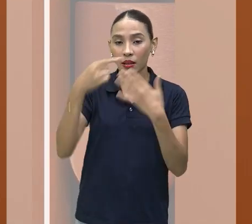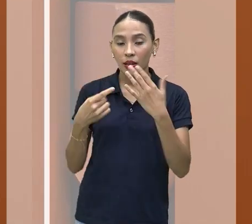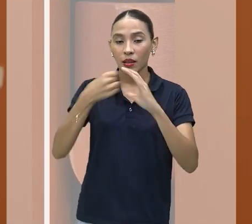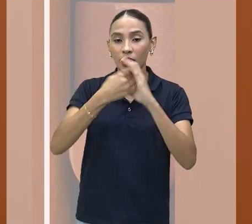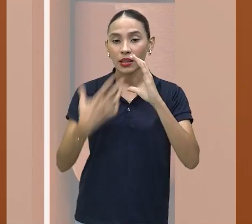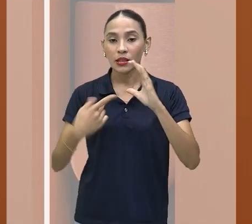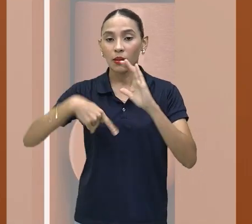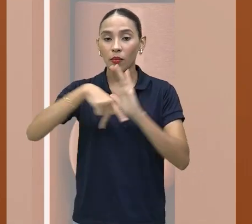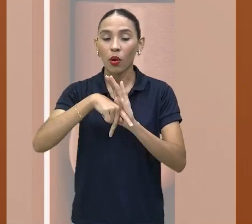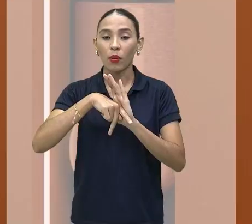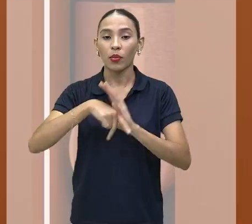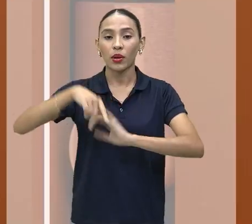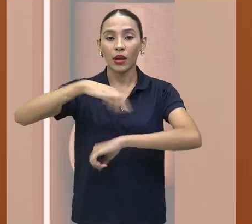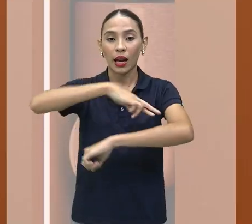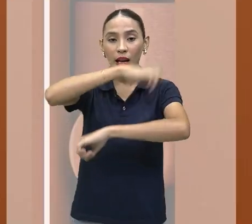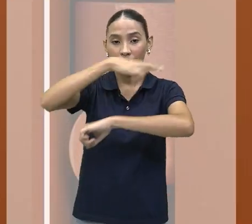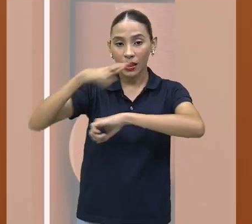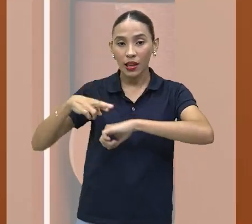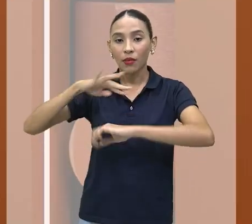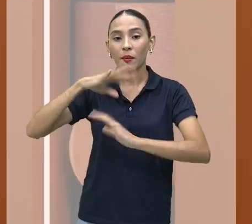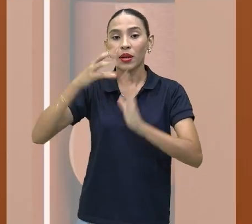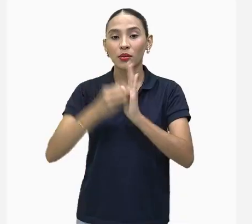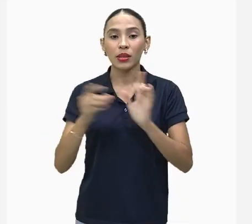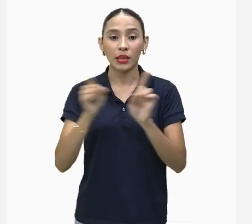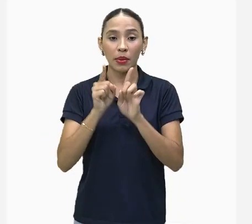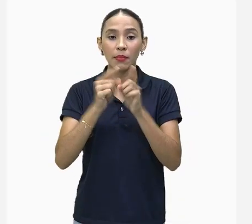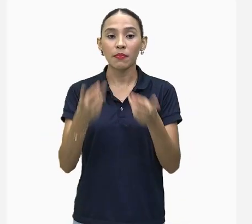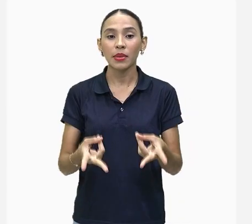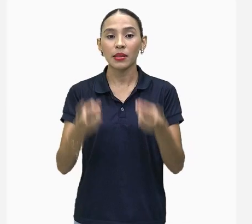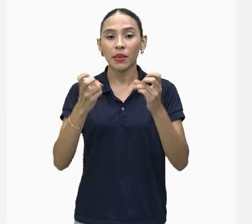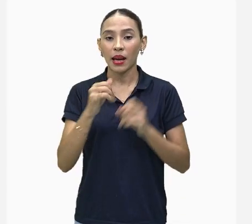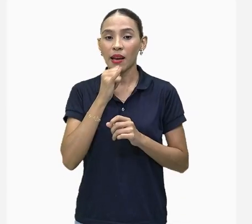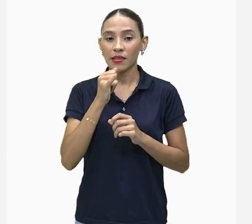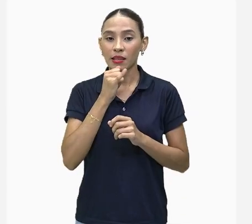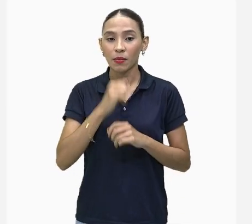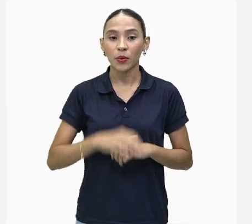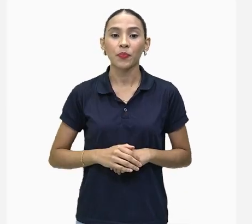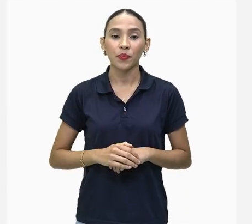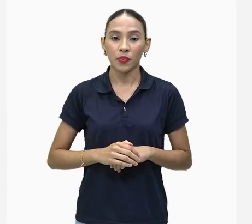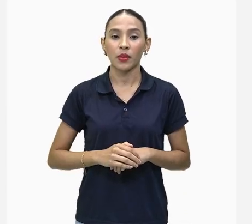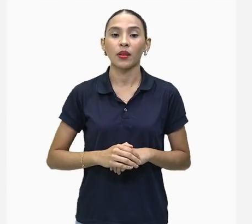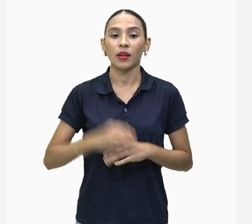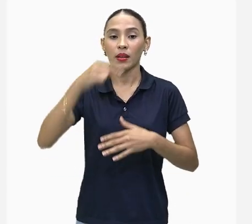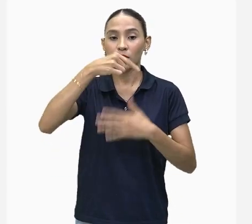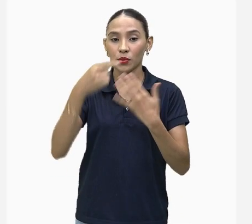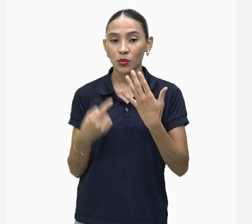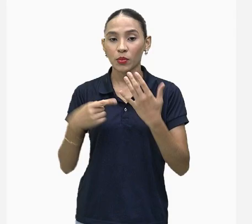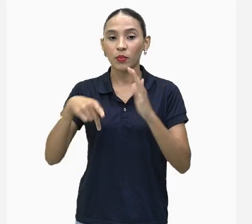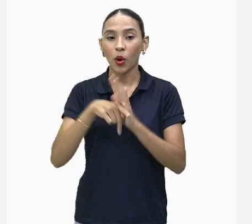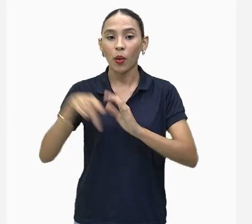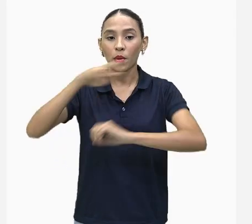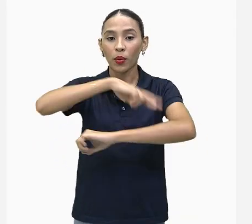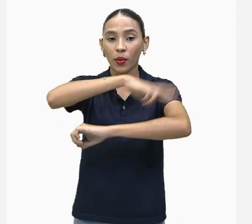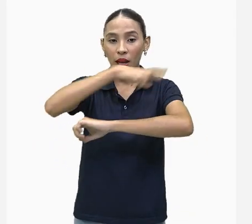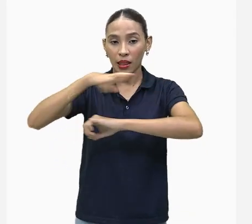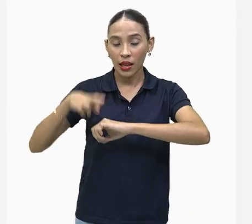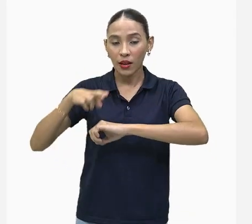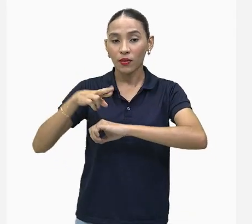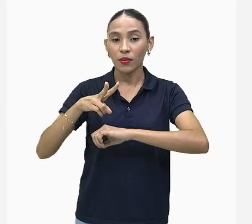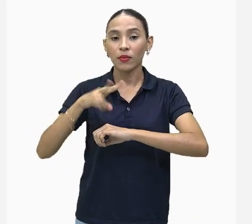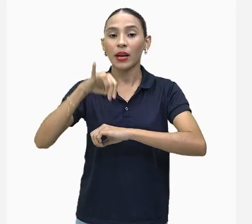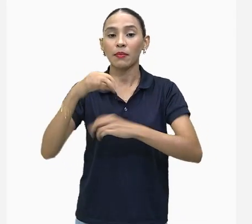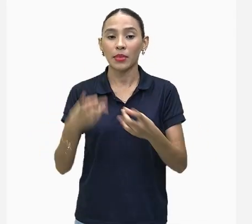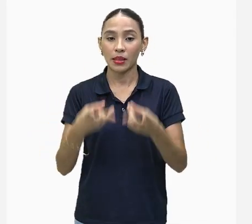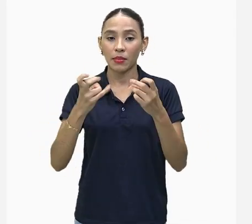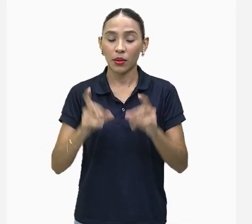relevo amazônico. Vamos observar no mapa essas subunidades do relevo, onde